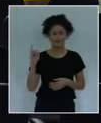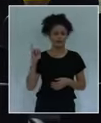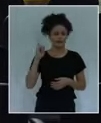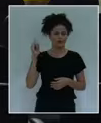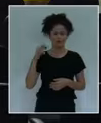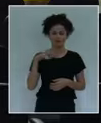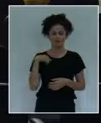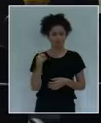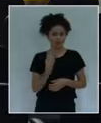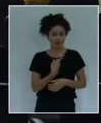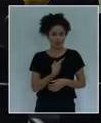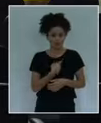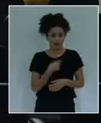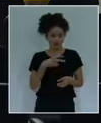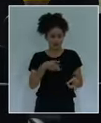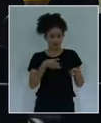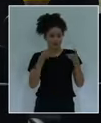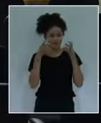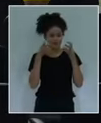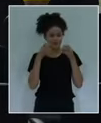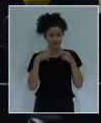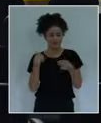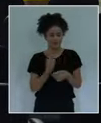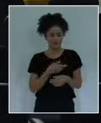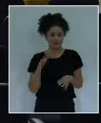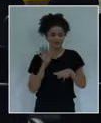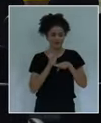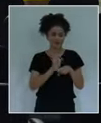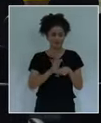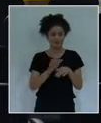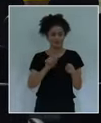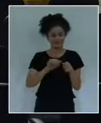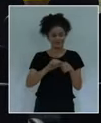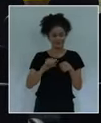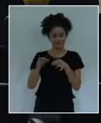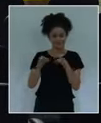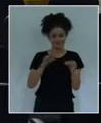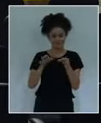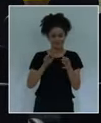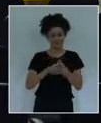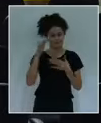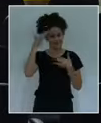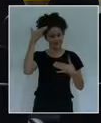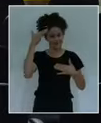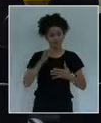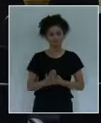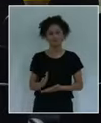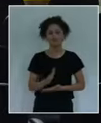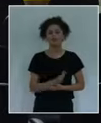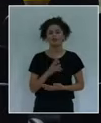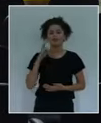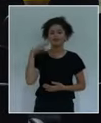que vale a pena aquilo que nós ajudamos a construir. Tá? Meu parabéns. Obrigado, pessoal. Vereador